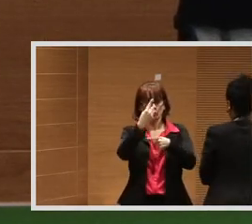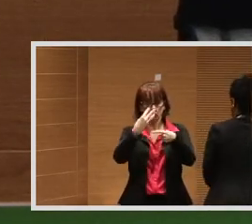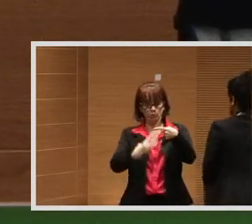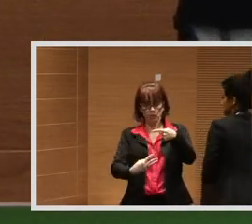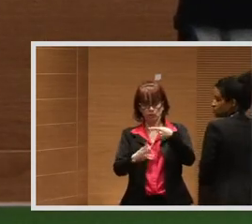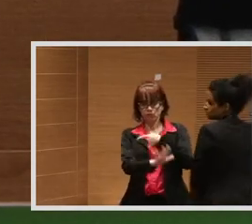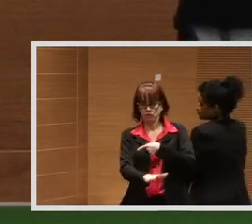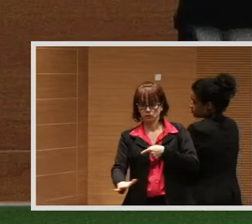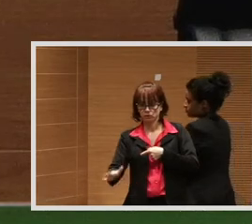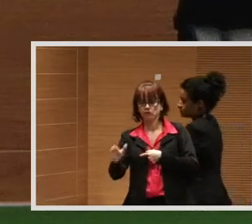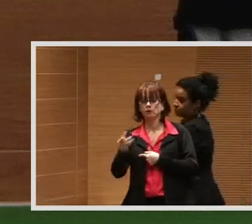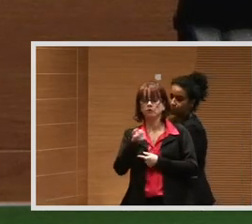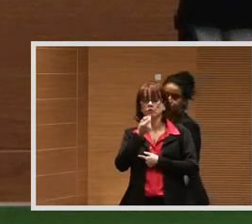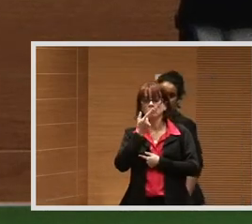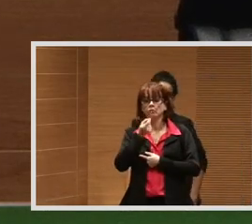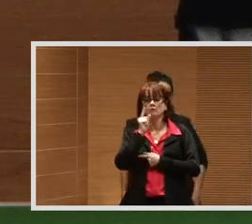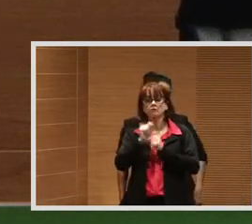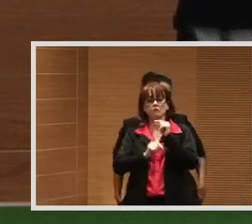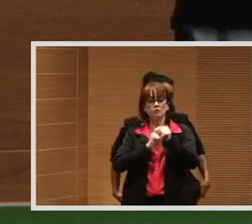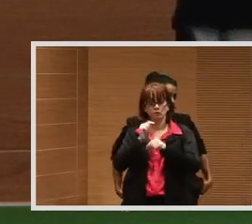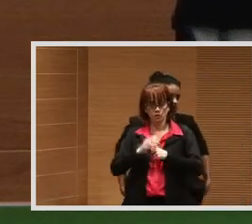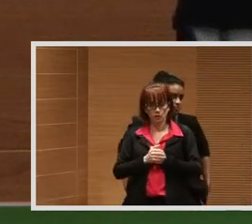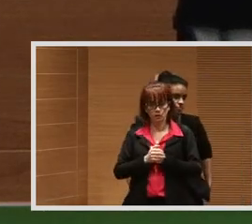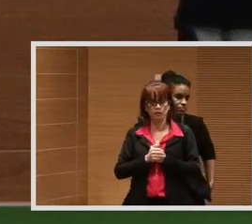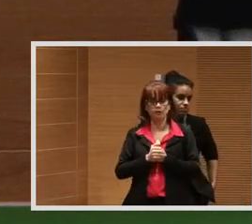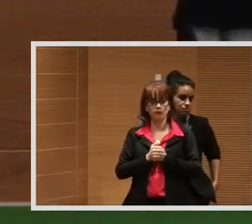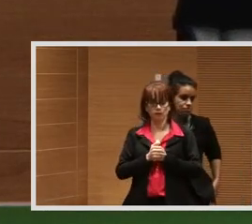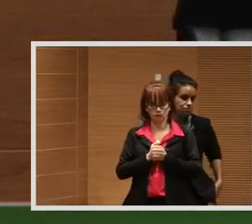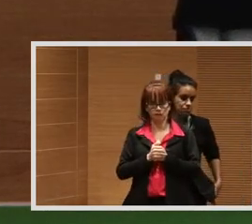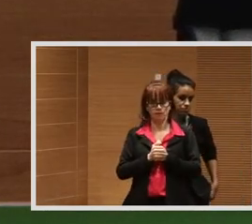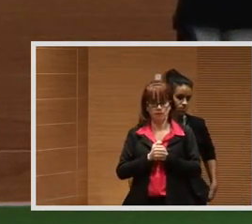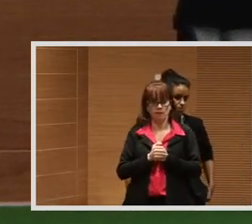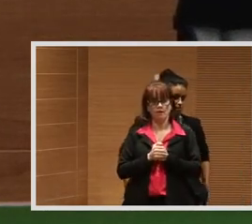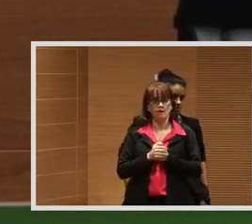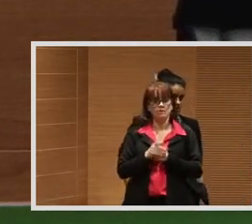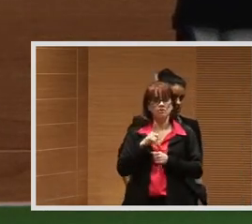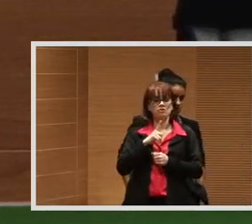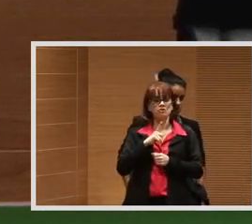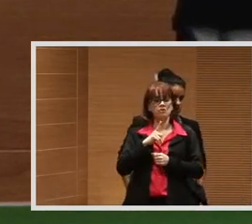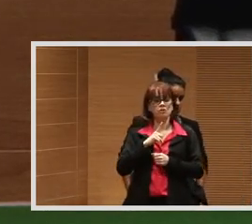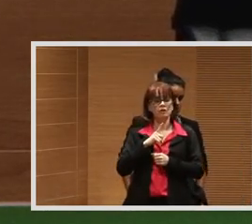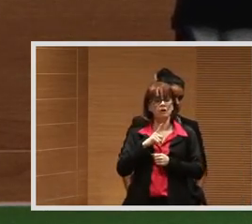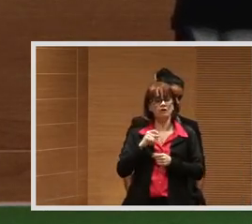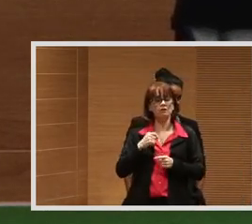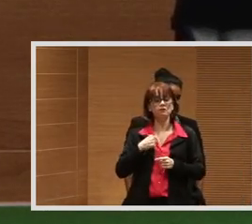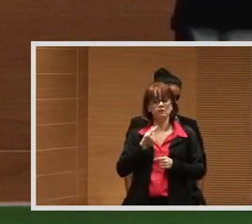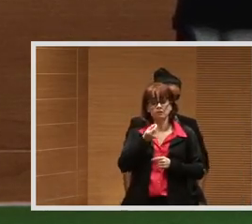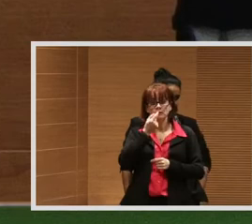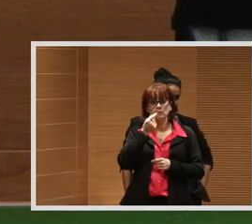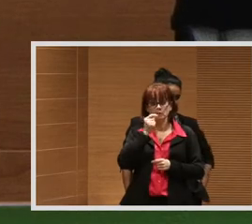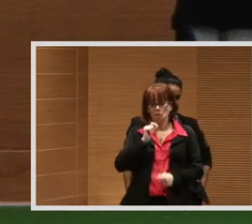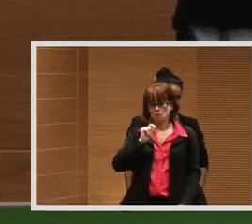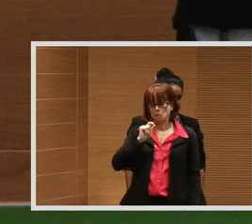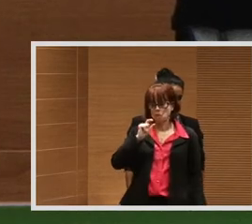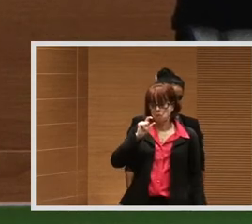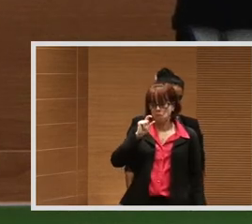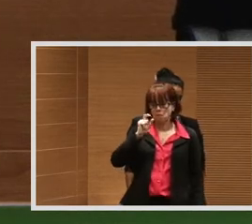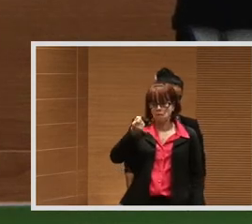crianças tomava substâncias psicoativas em associações, doses